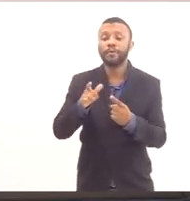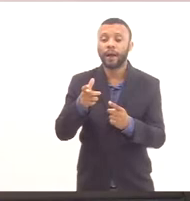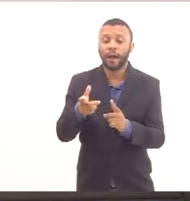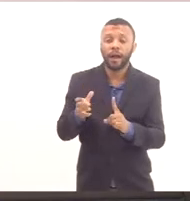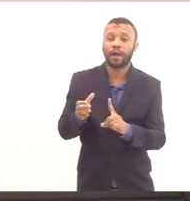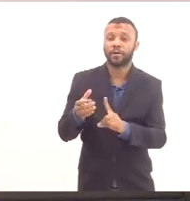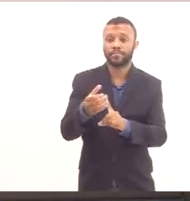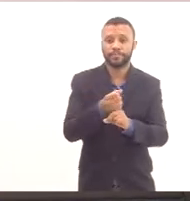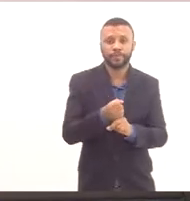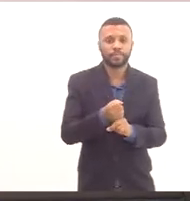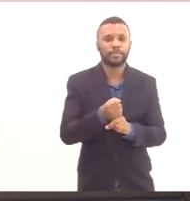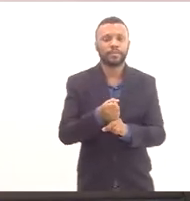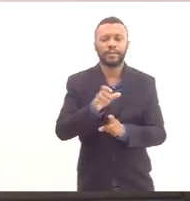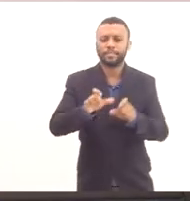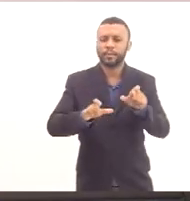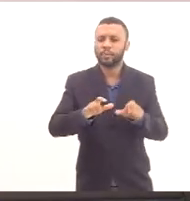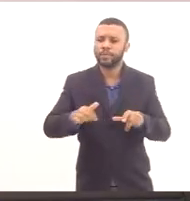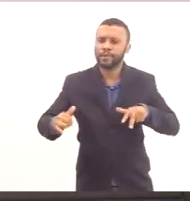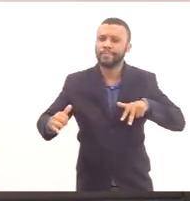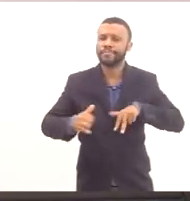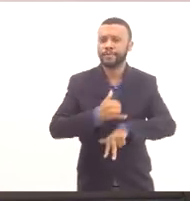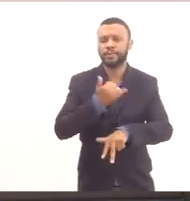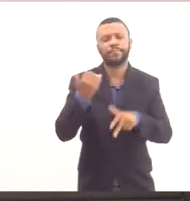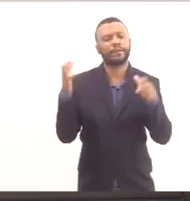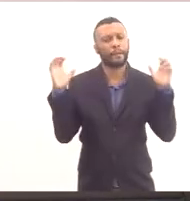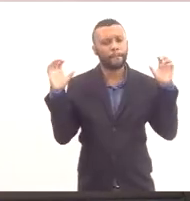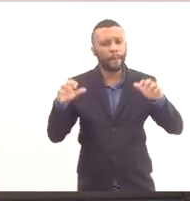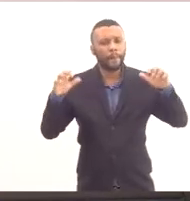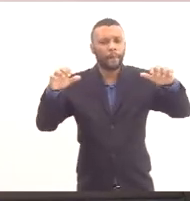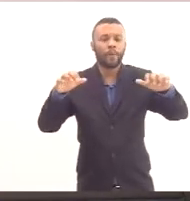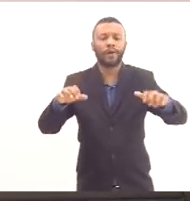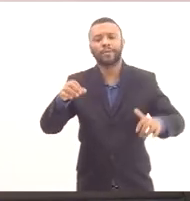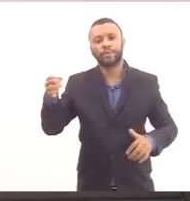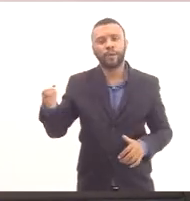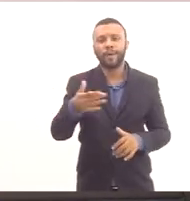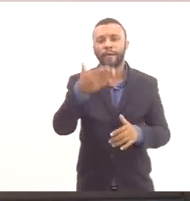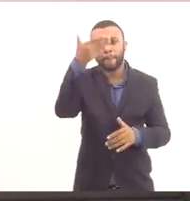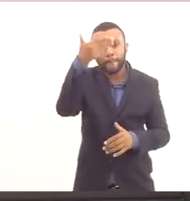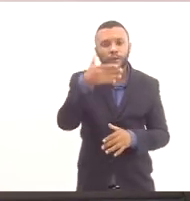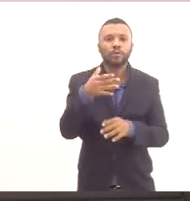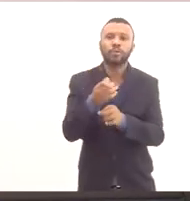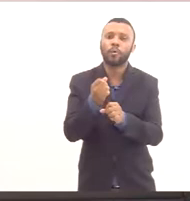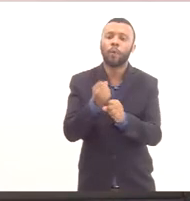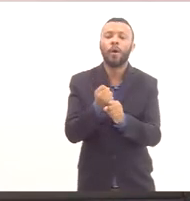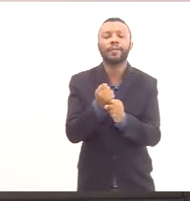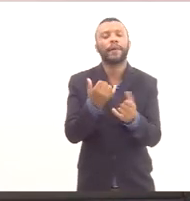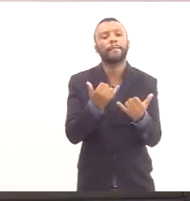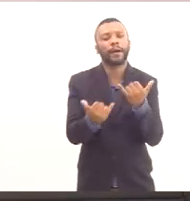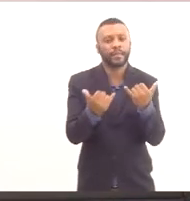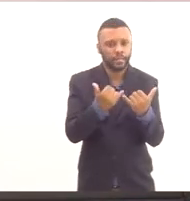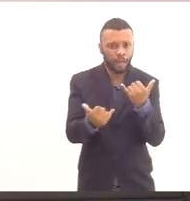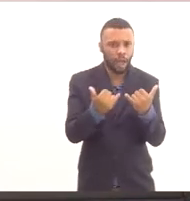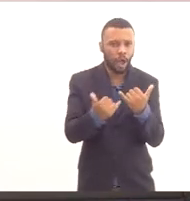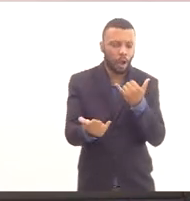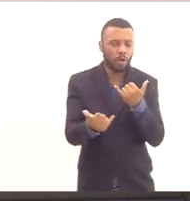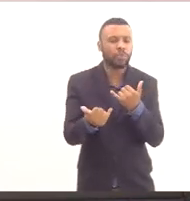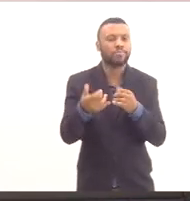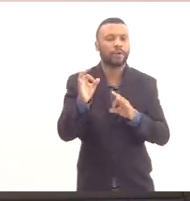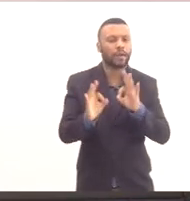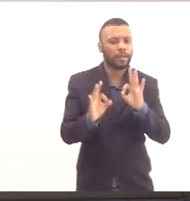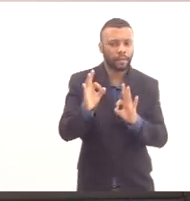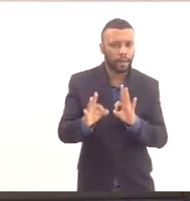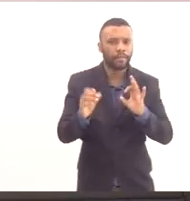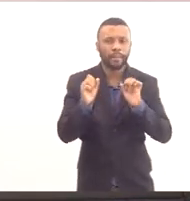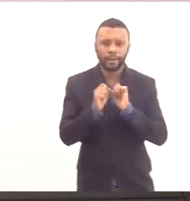das vítimas da chuva segue portanto nova prestação de contas parcial dos recursos enviados por essa grande assembleia legislativa